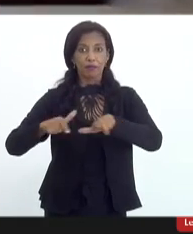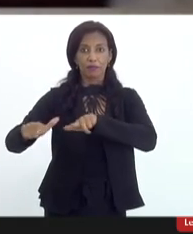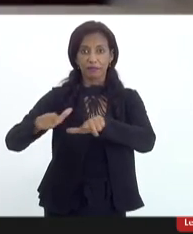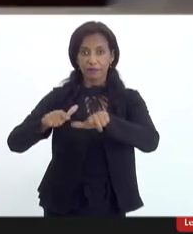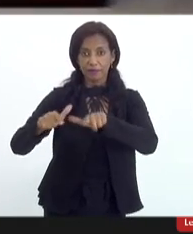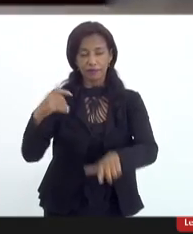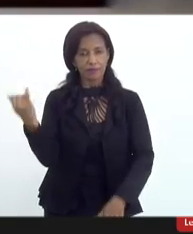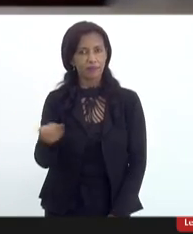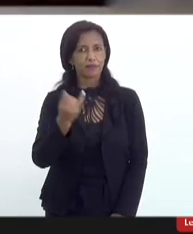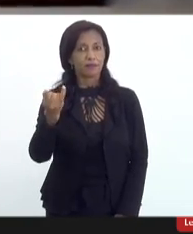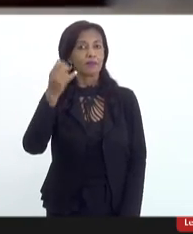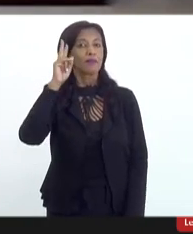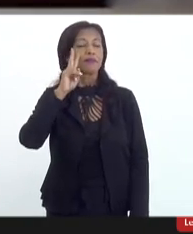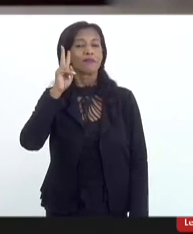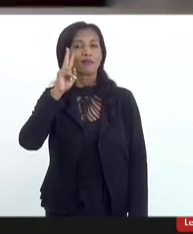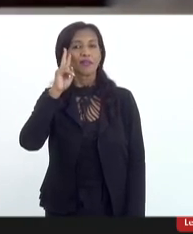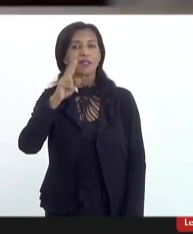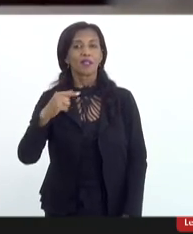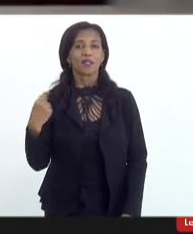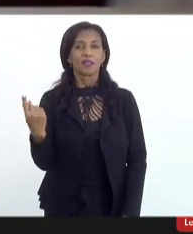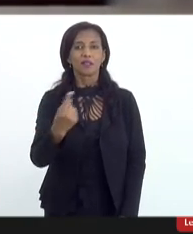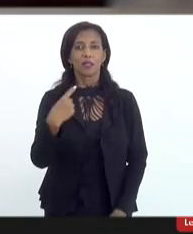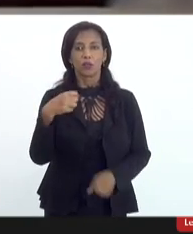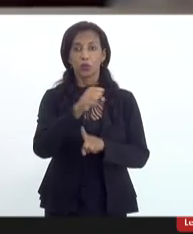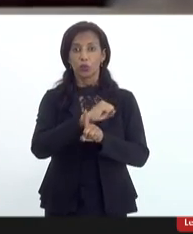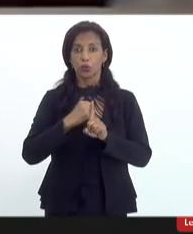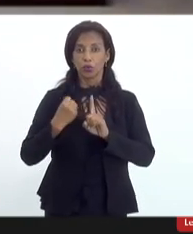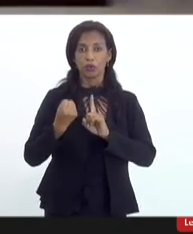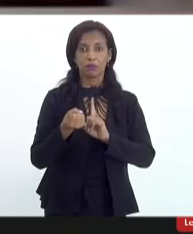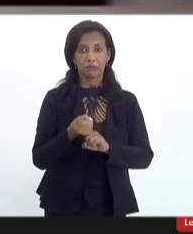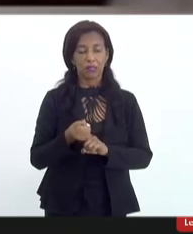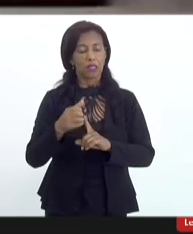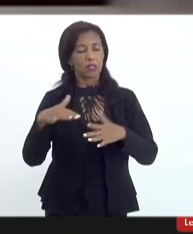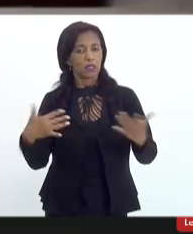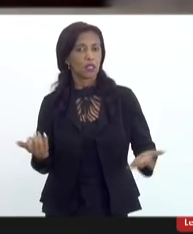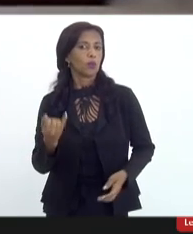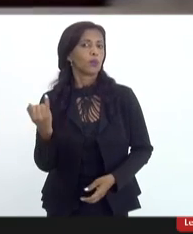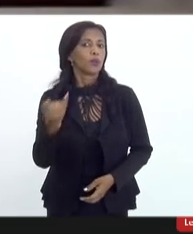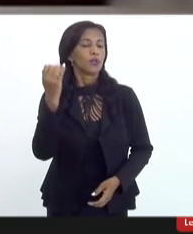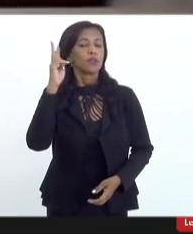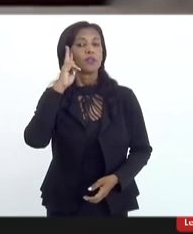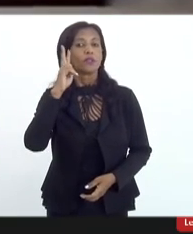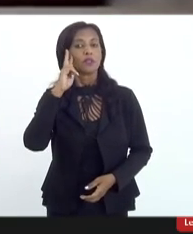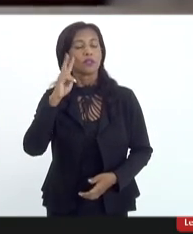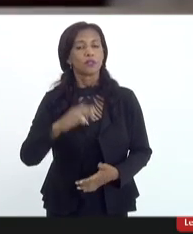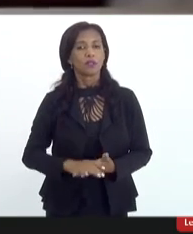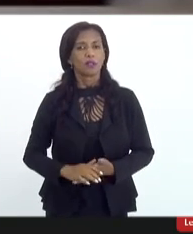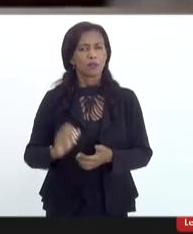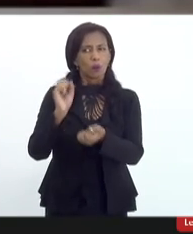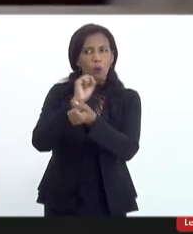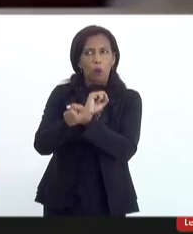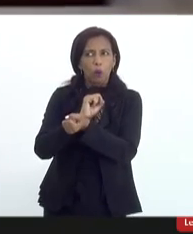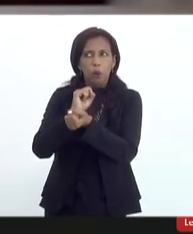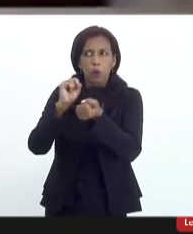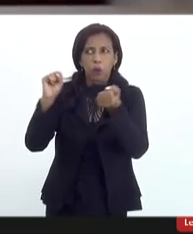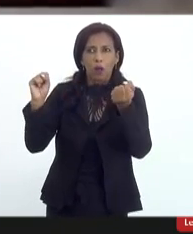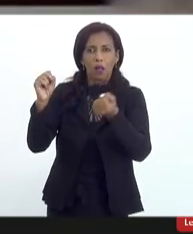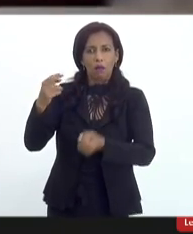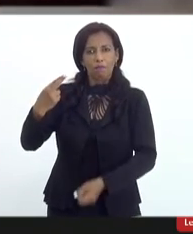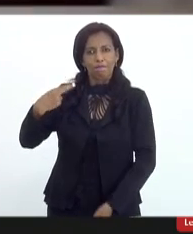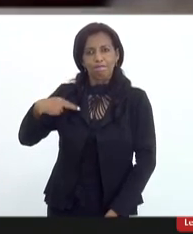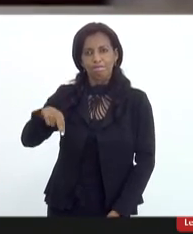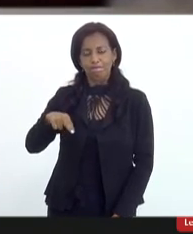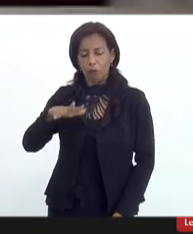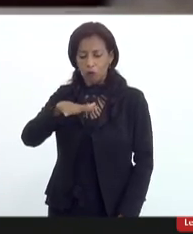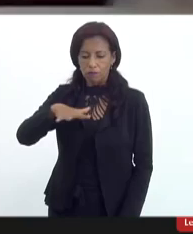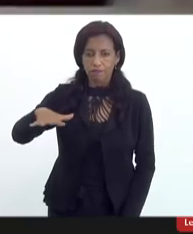importantes para a história da nossa sociedade, tão importante para a história da liberdade religiosa no